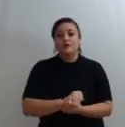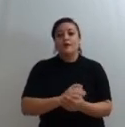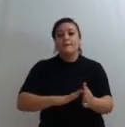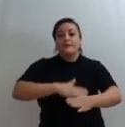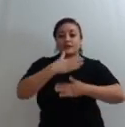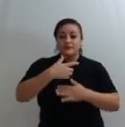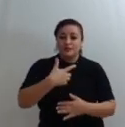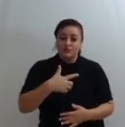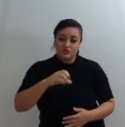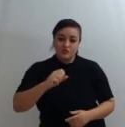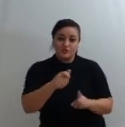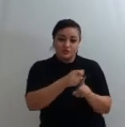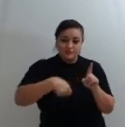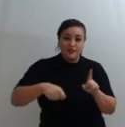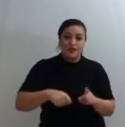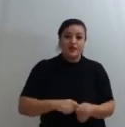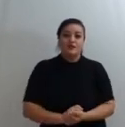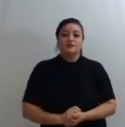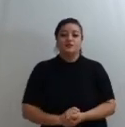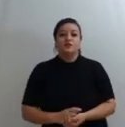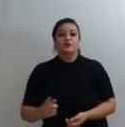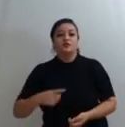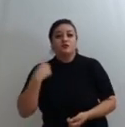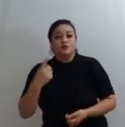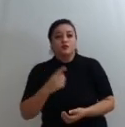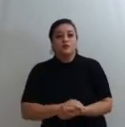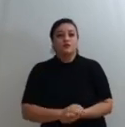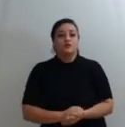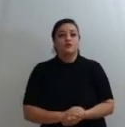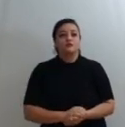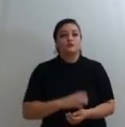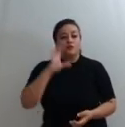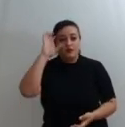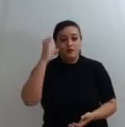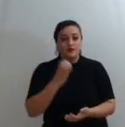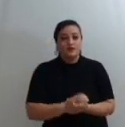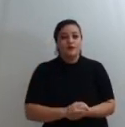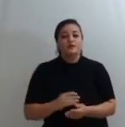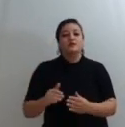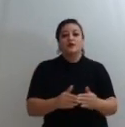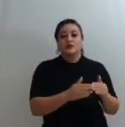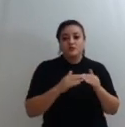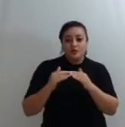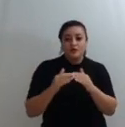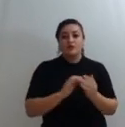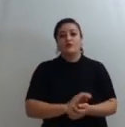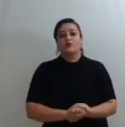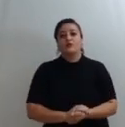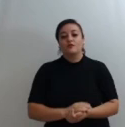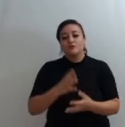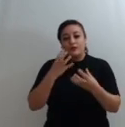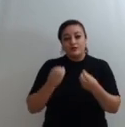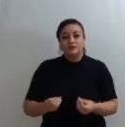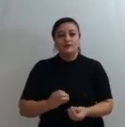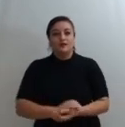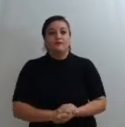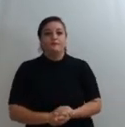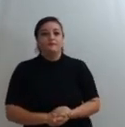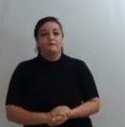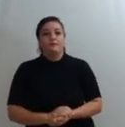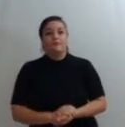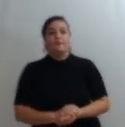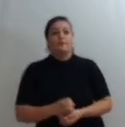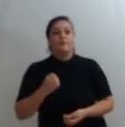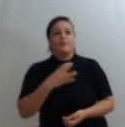falta disciplinar grave do paciente, estaria totalmente cumprido o requisito subjetivo para concessão da benesse. A nova disposição da